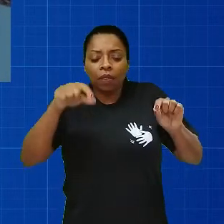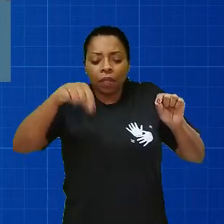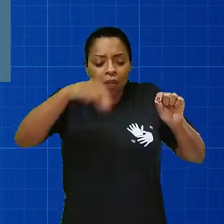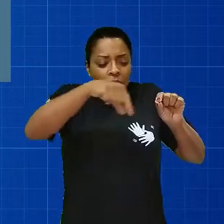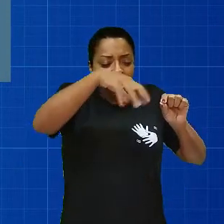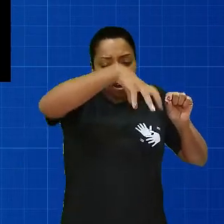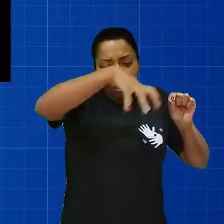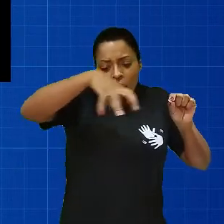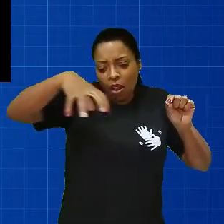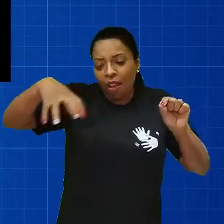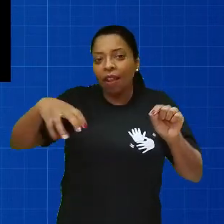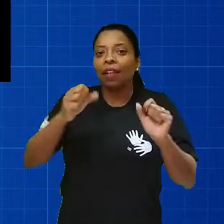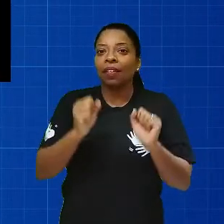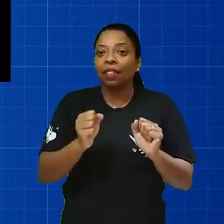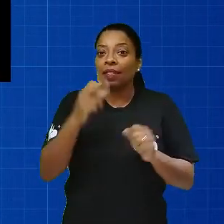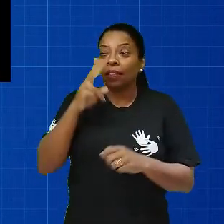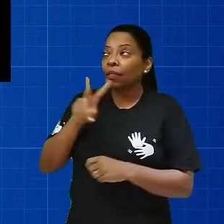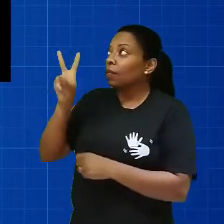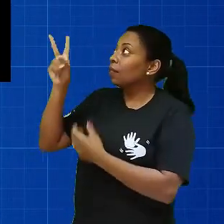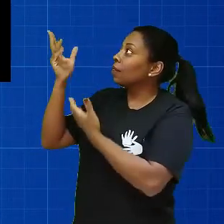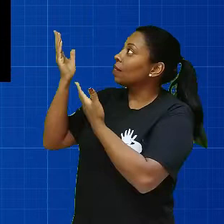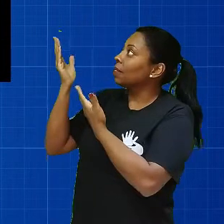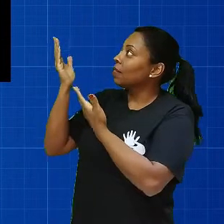ver como que ficou.